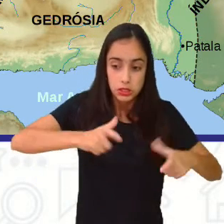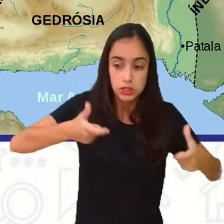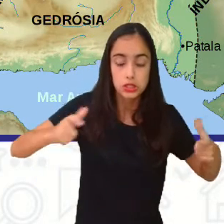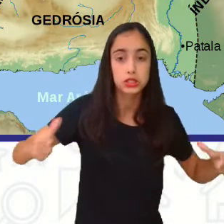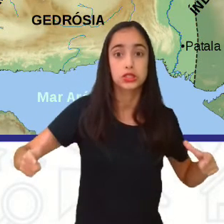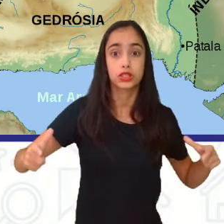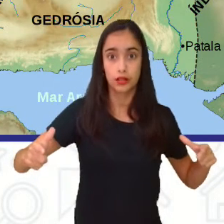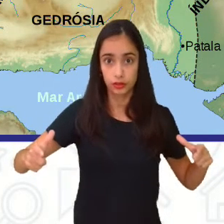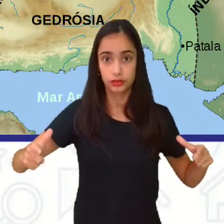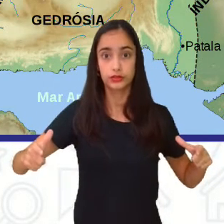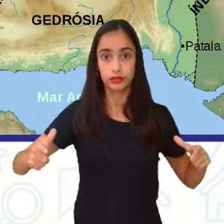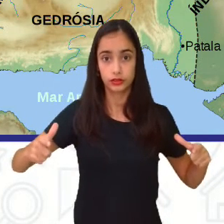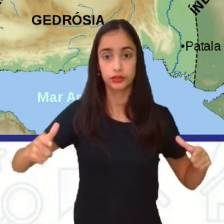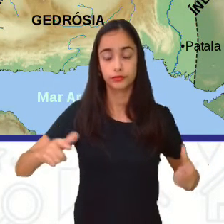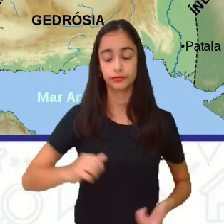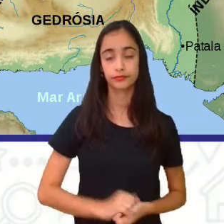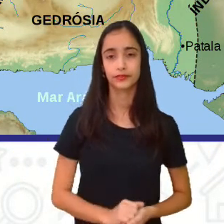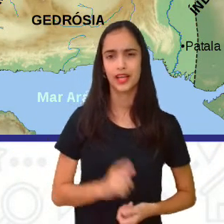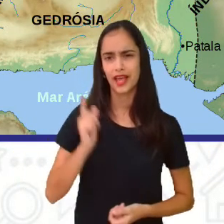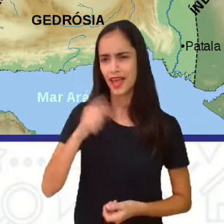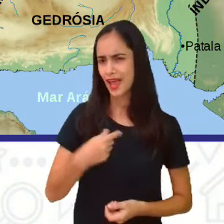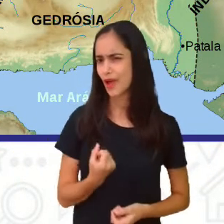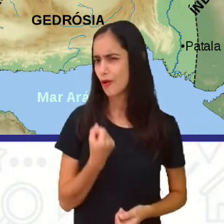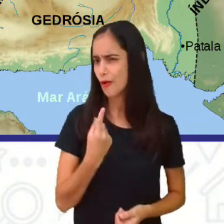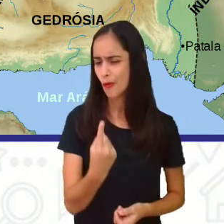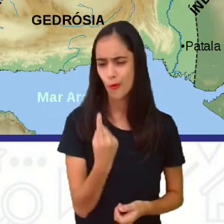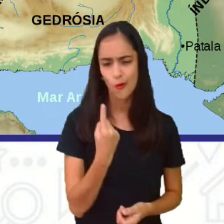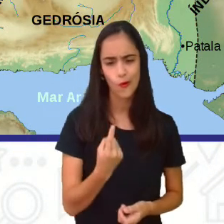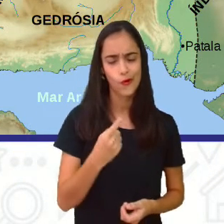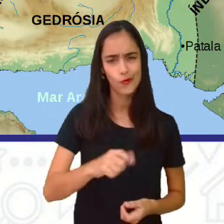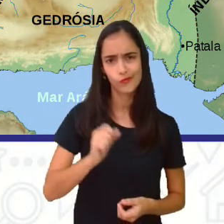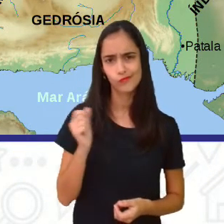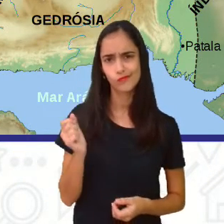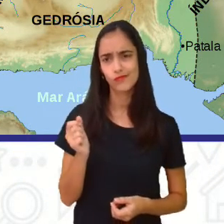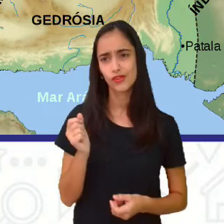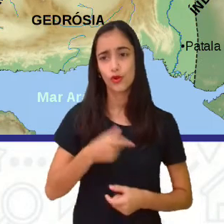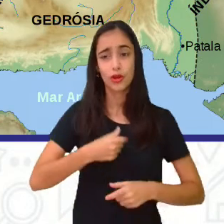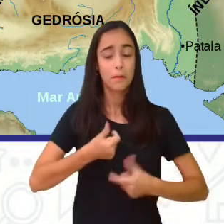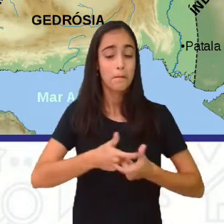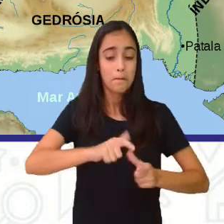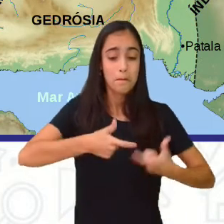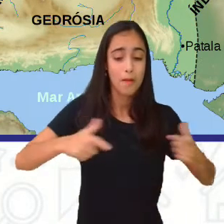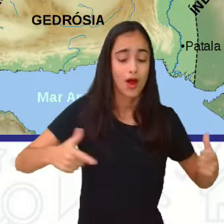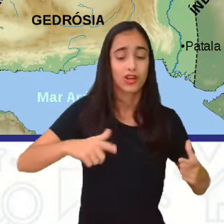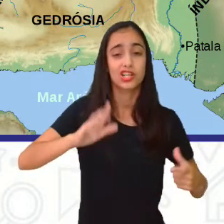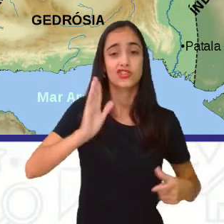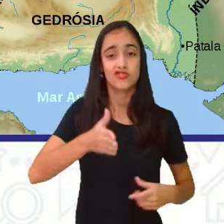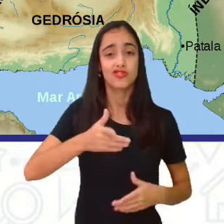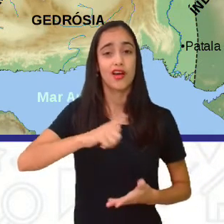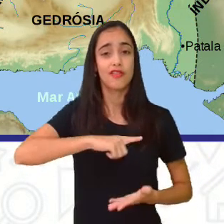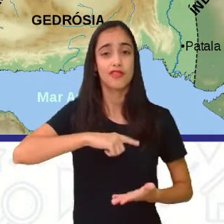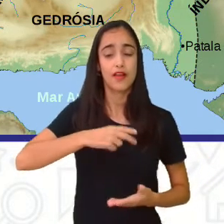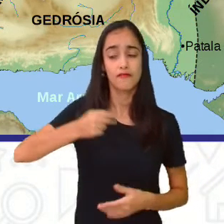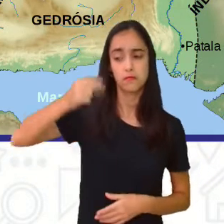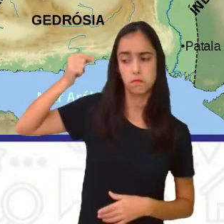Foi um dos maiores impérios que já existiu na antiguidade. Mas aí o que é que vai